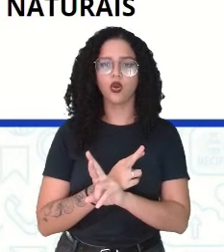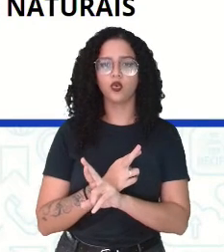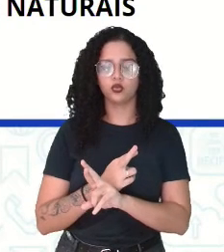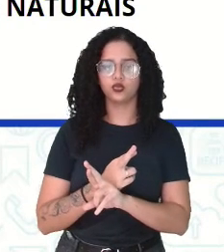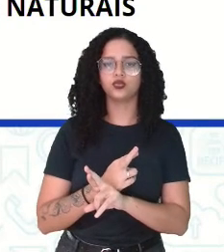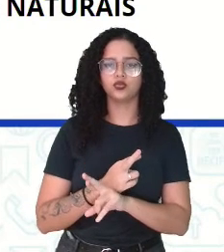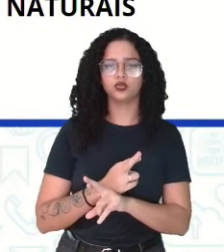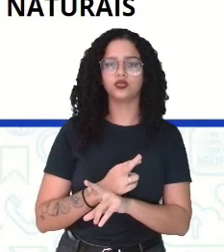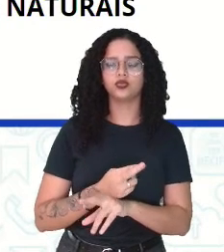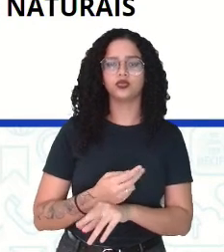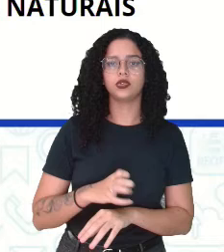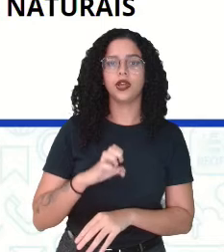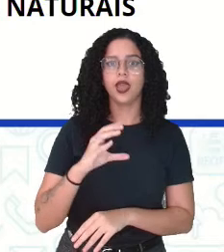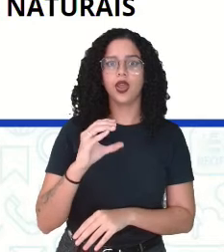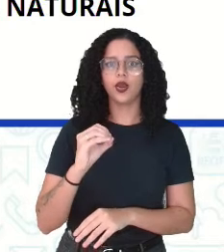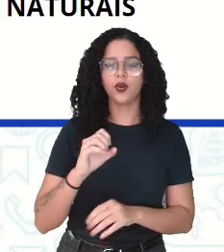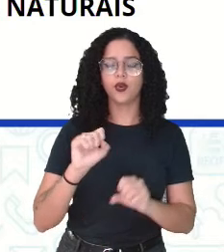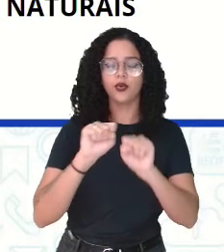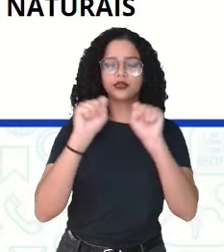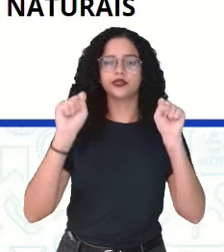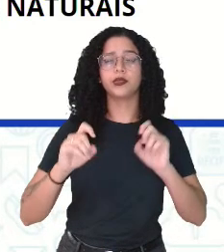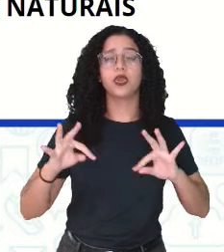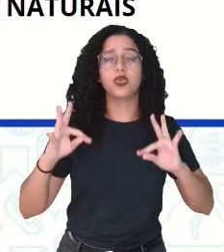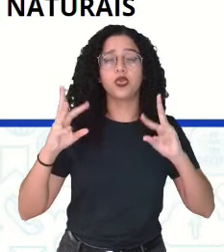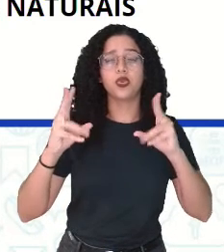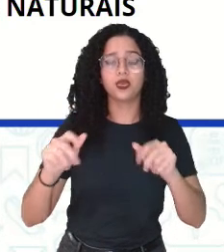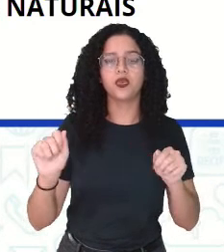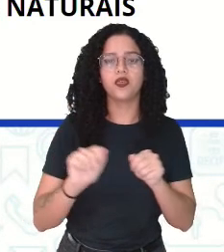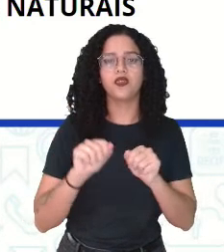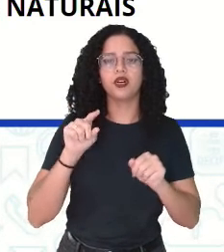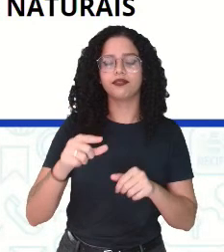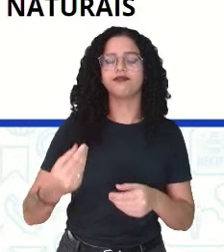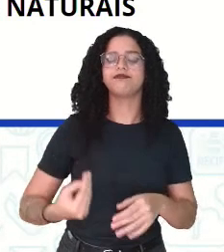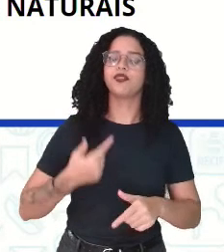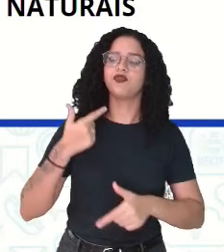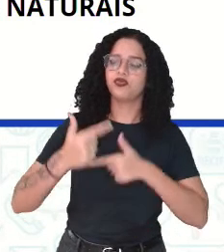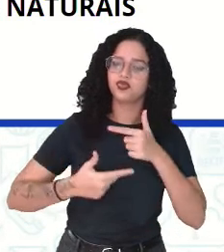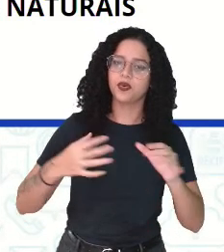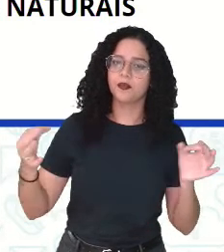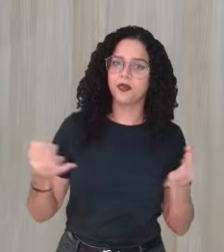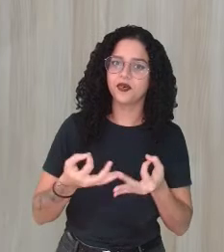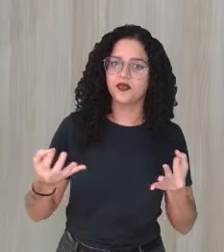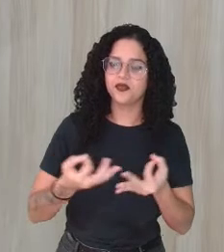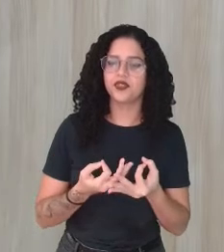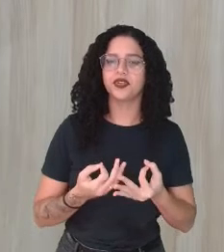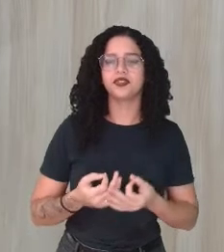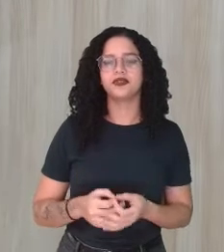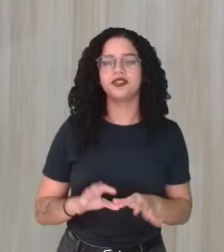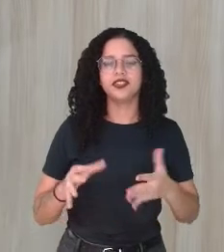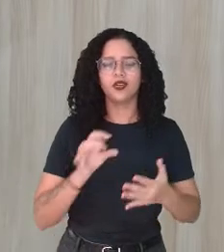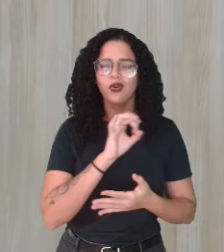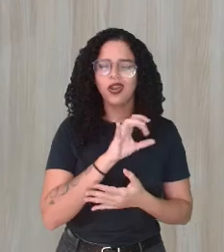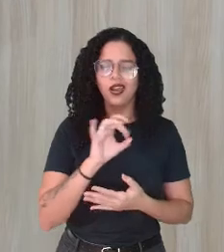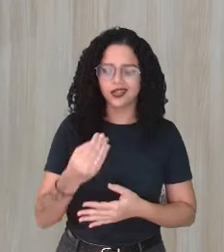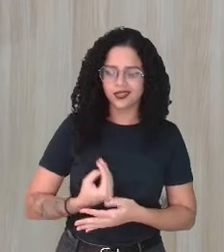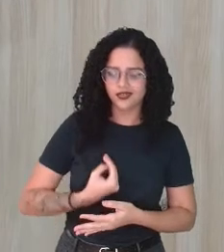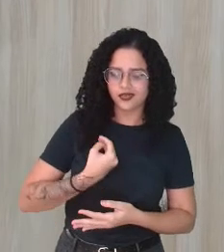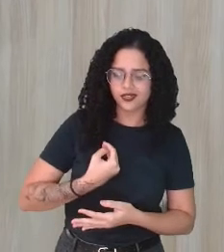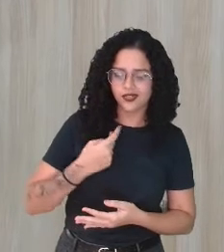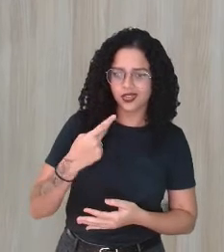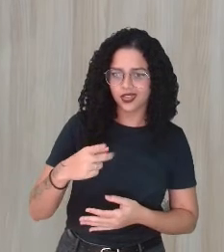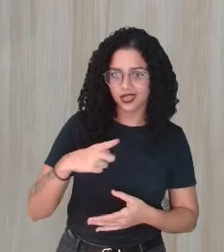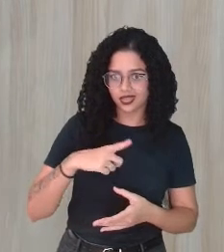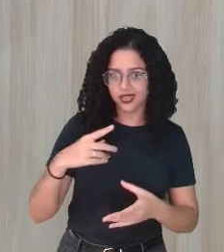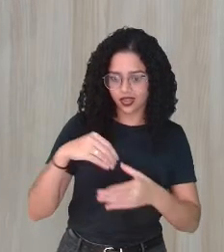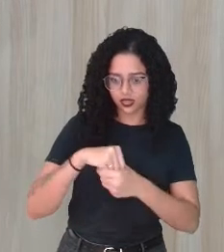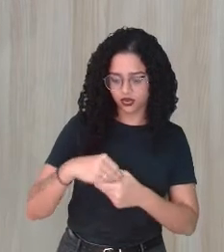e os ecossistemas. Tudo isso faz com que haja esse funcionamento perfeito, tá? Então, cada ser vivo que está naquele